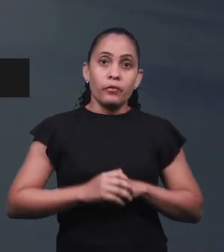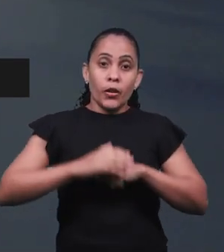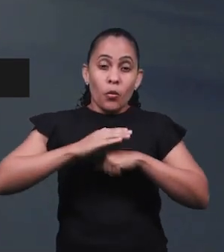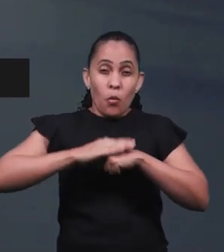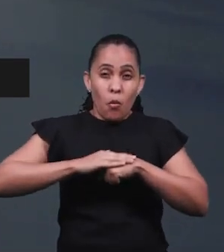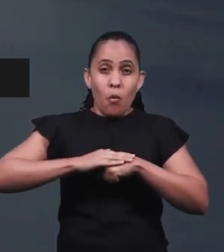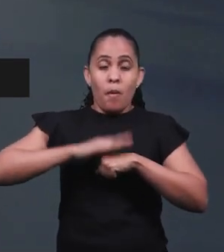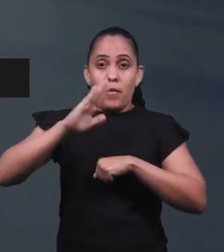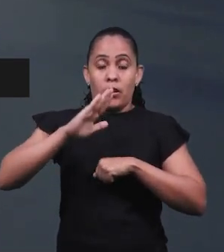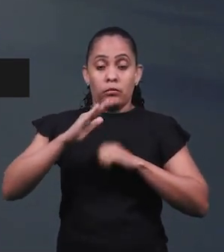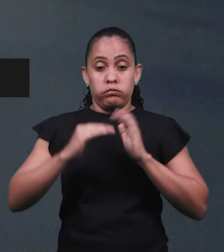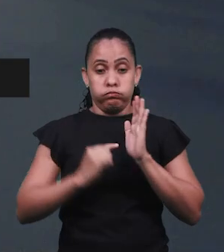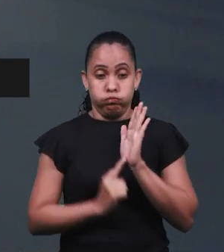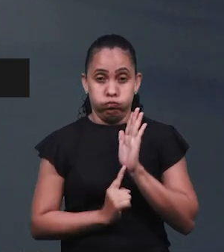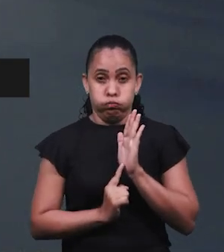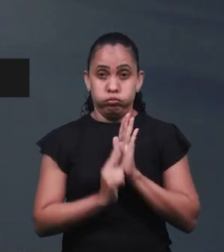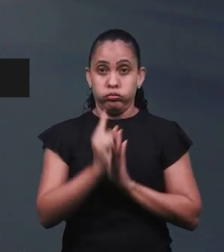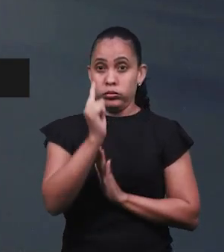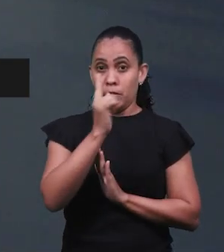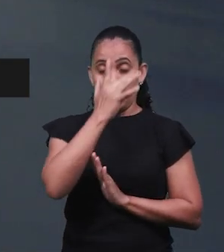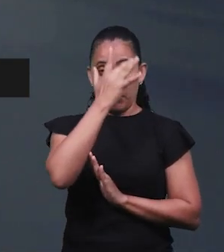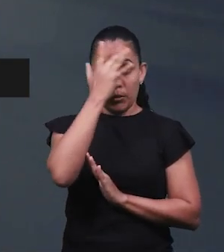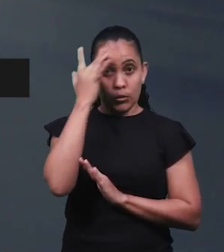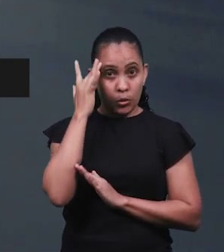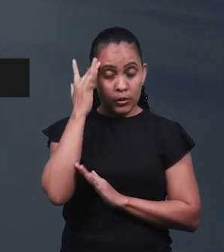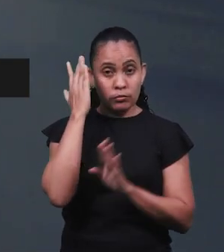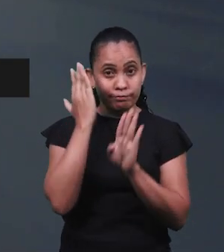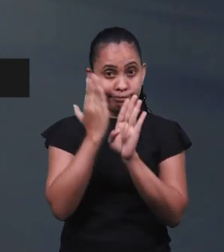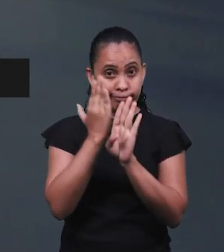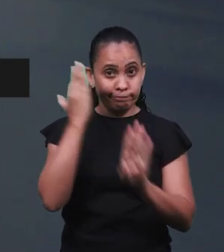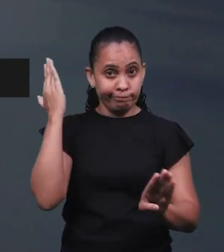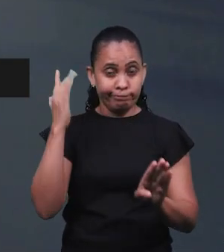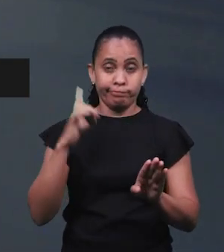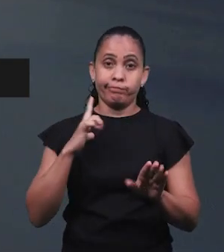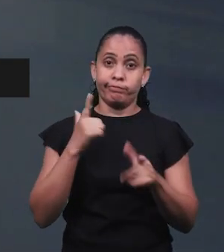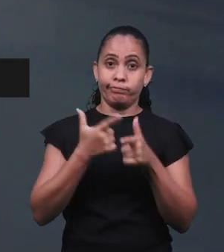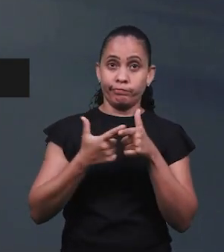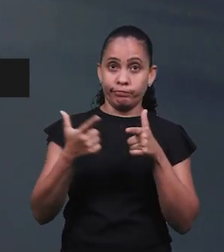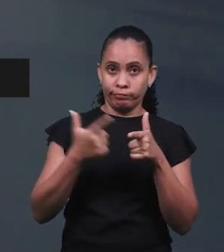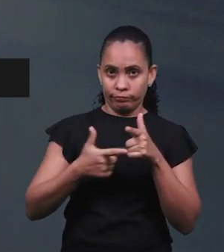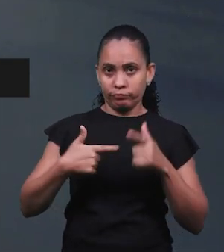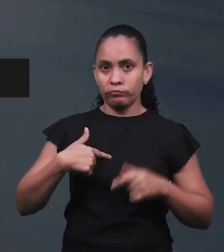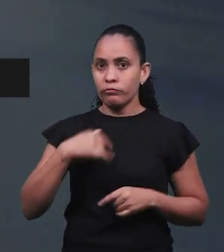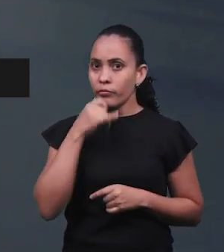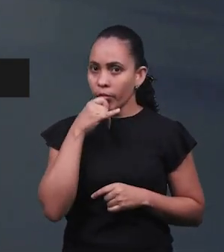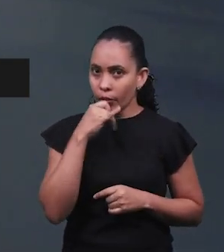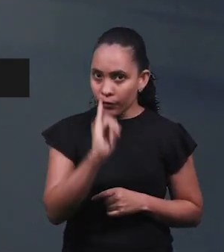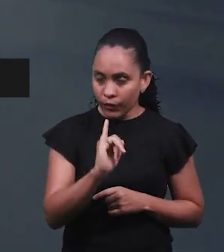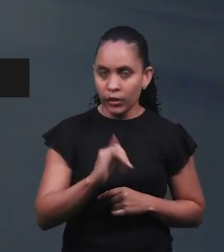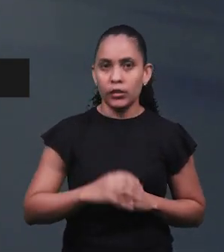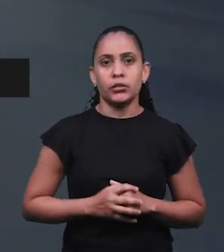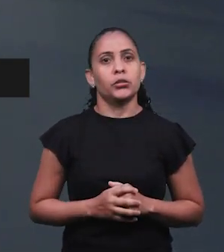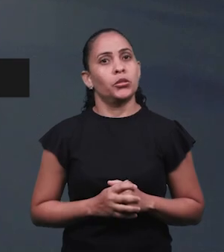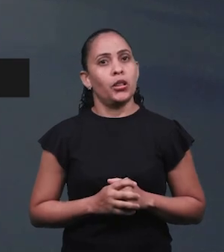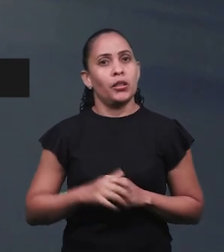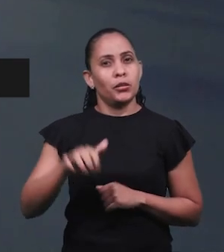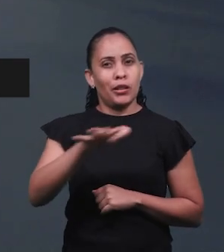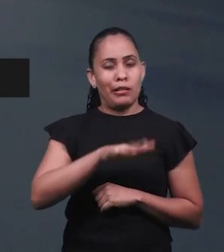aumento exponencial de casos de doença renal crônica. E aí, pastor Wallace, eu estou falando em termos mundiais